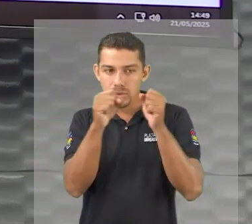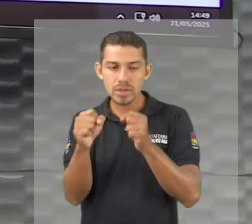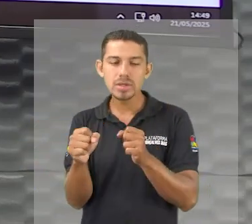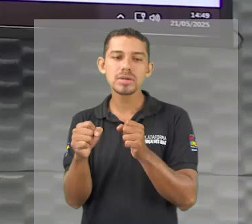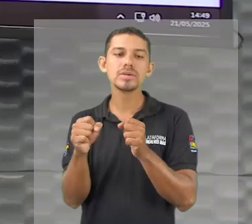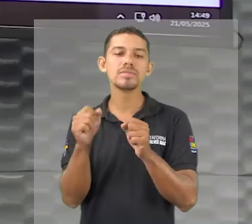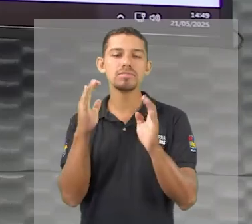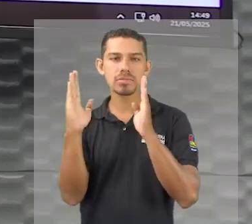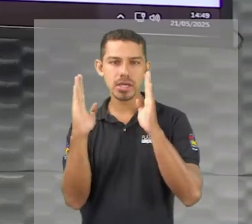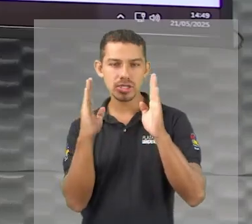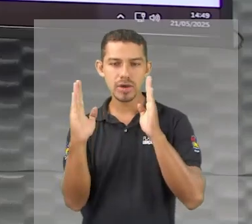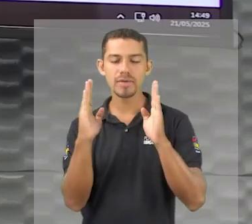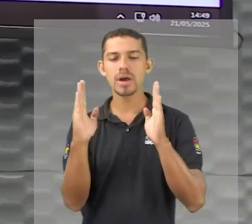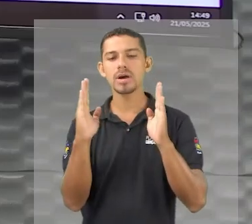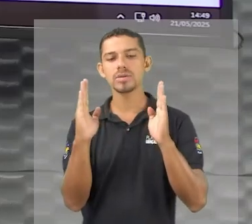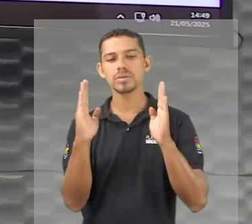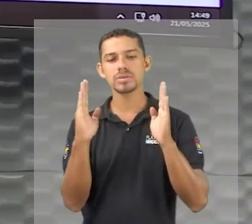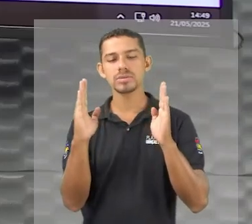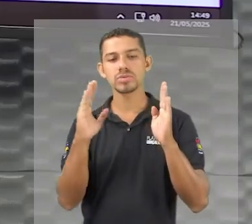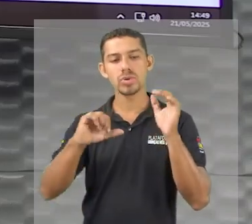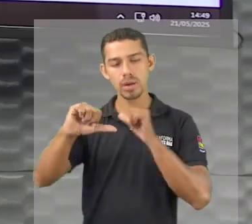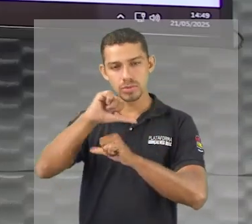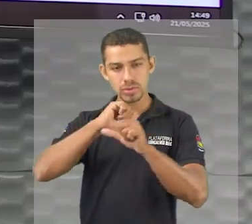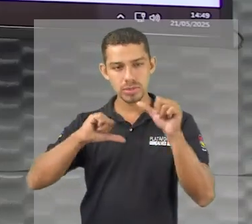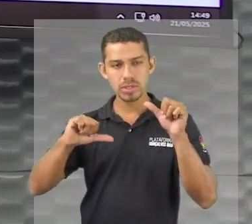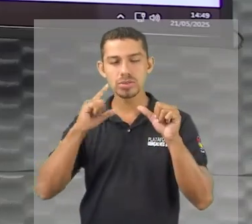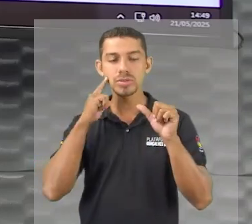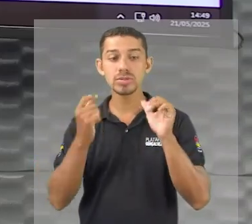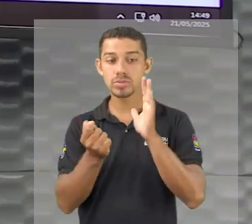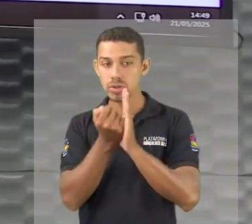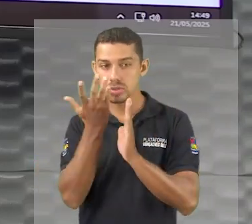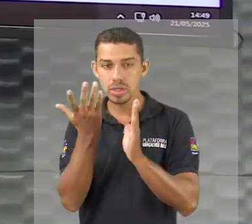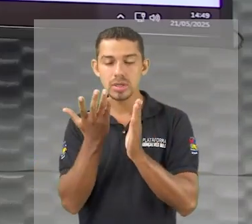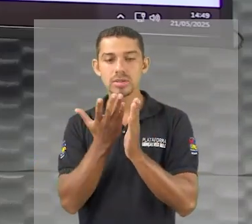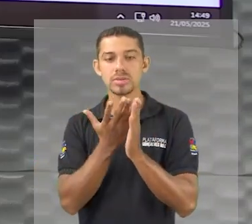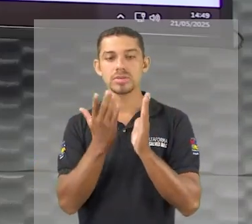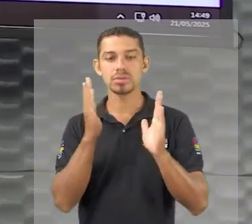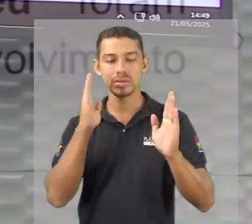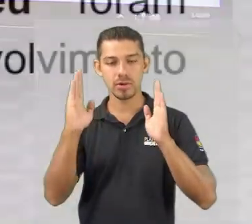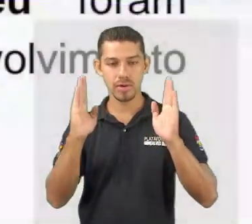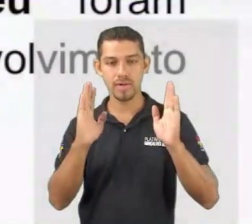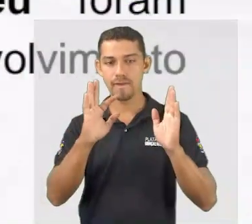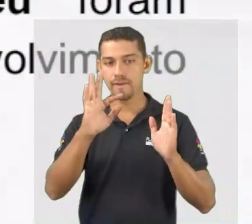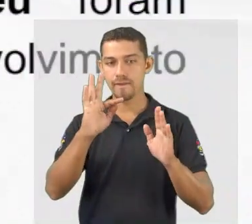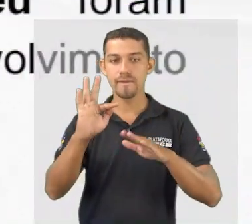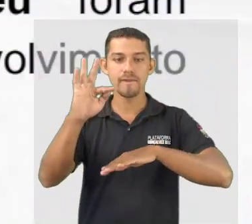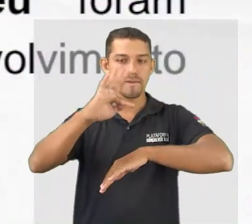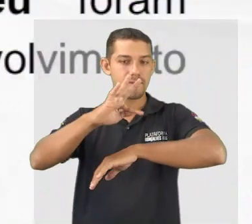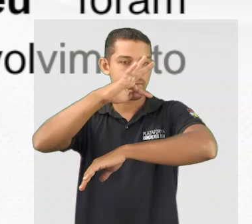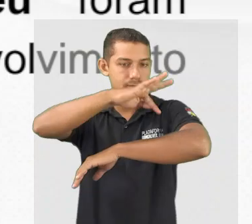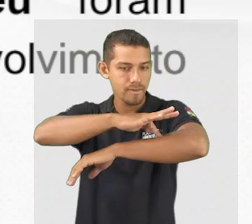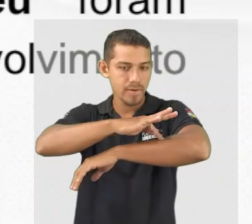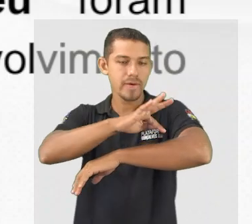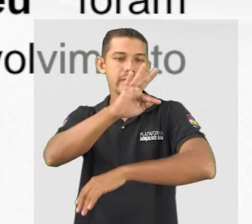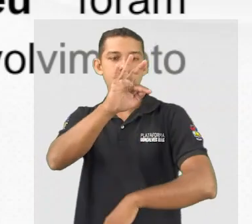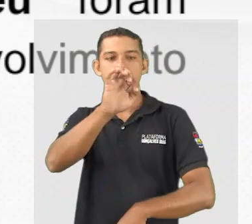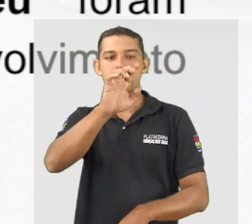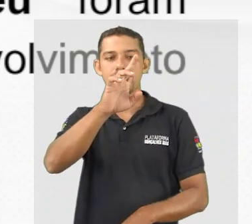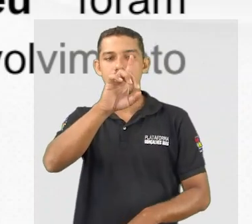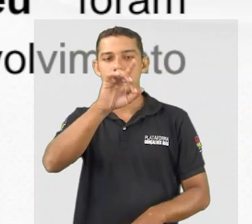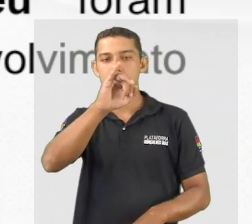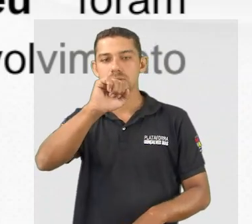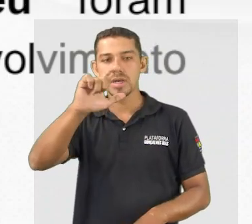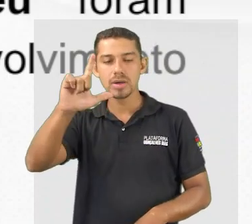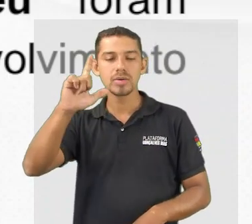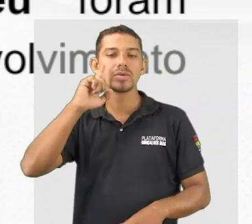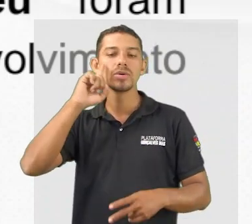período medieval, e aí com a mudança do modo de produção, né, saindo do modo de produção feudal e indo para o modo de produção capitalista,